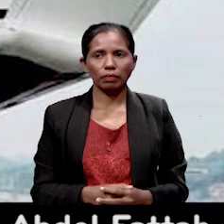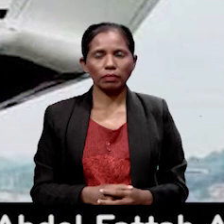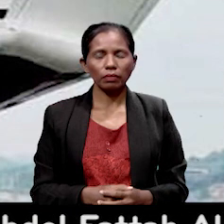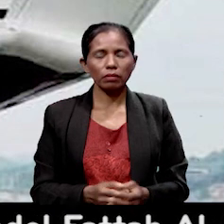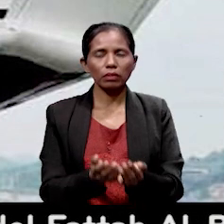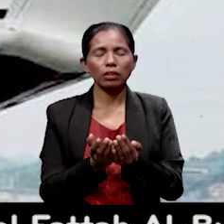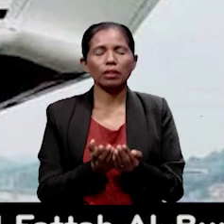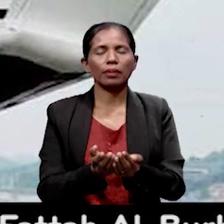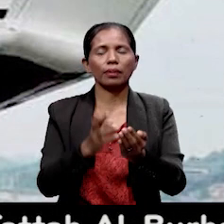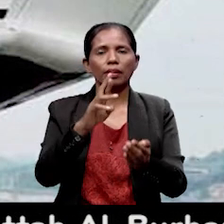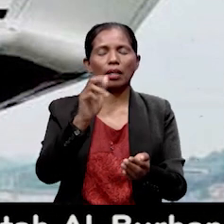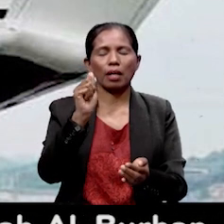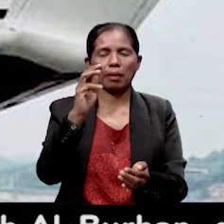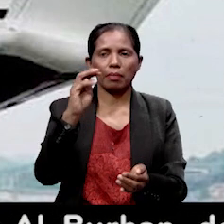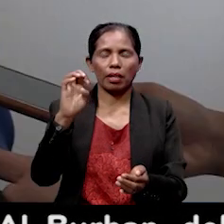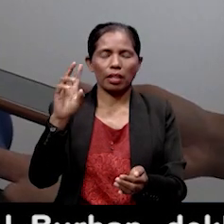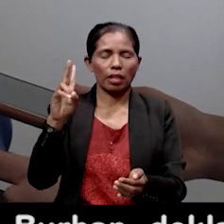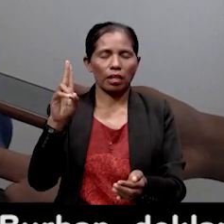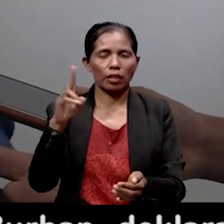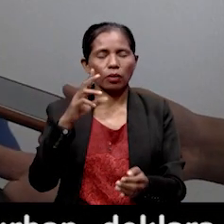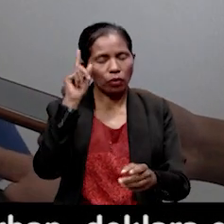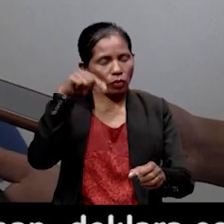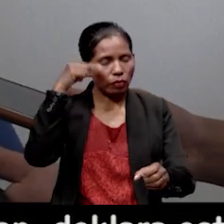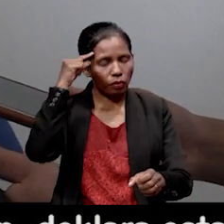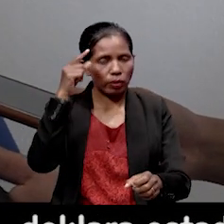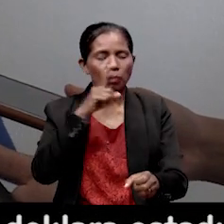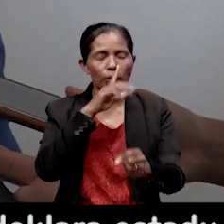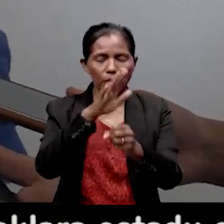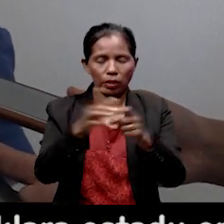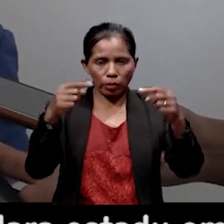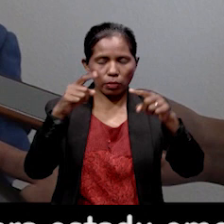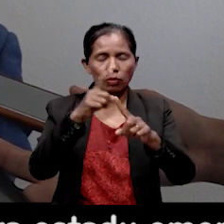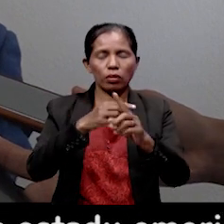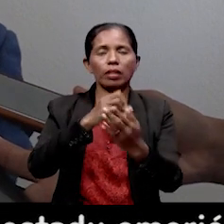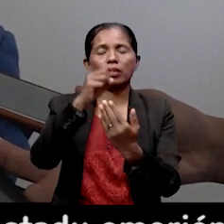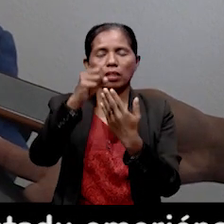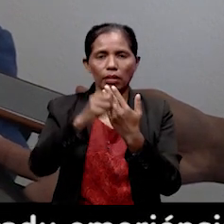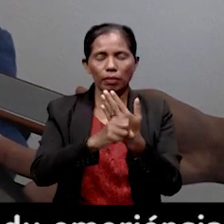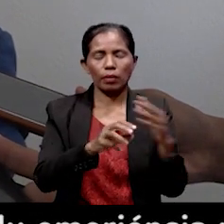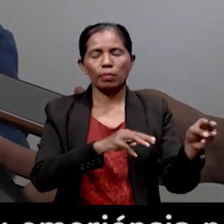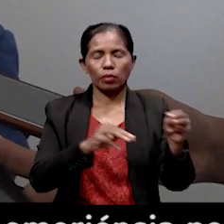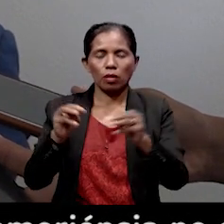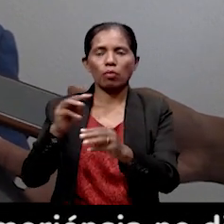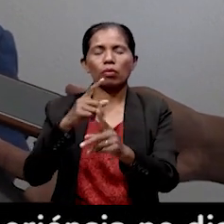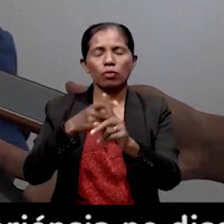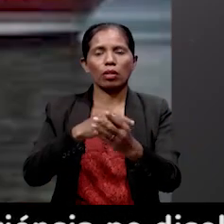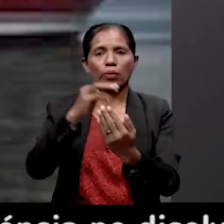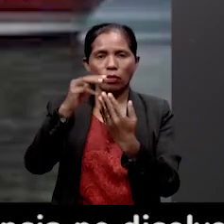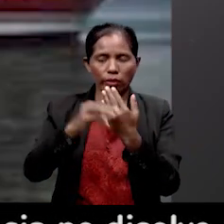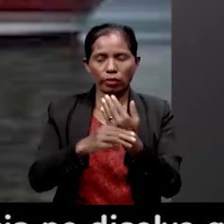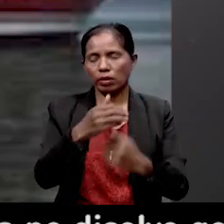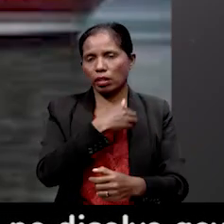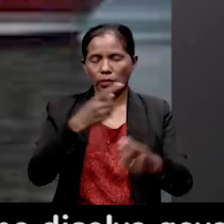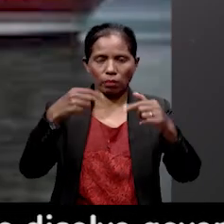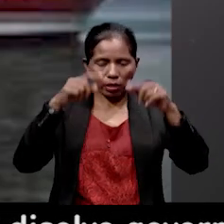Robert Ling Ramelau nebe antes ne governo promete atumai ia fulan setembro, no adia ba fulan novembro ne sidakto ia